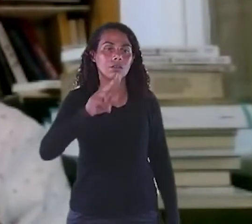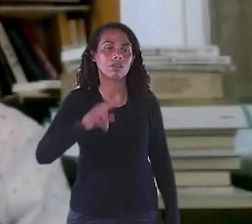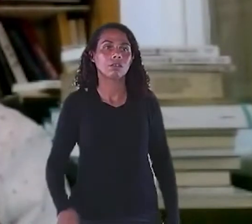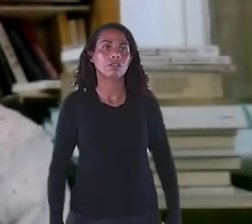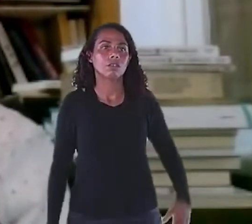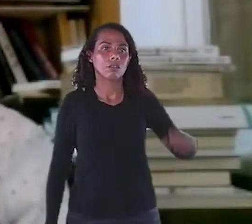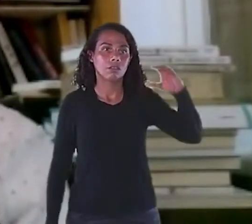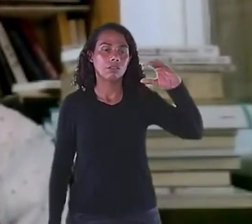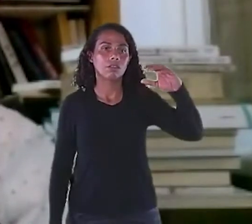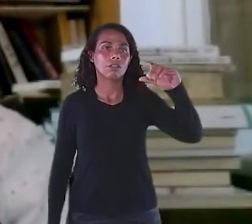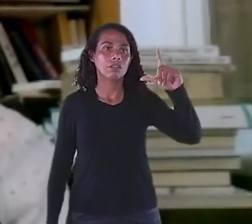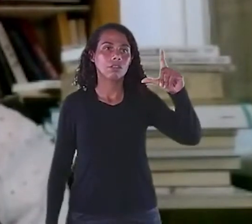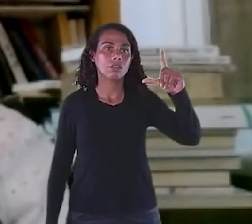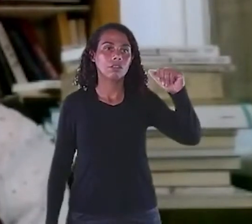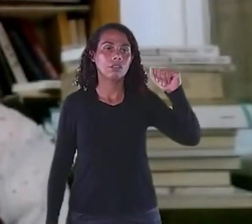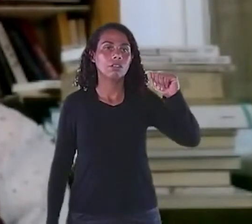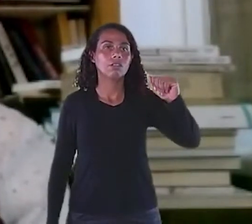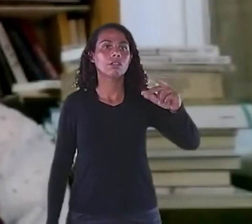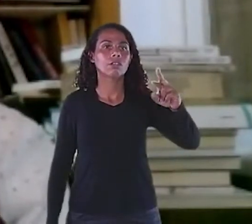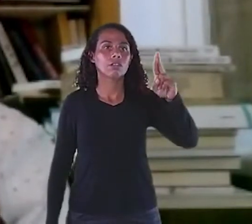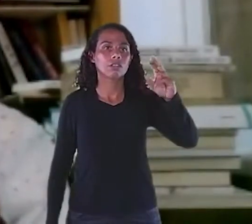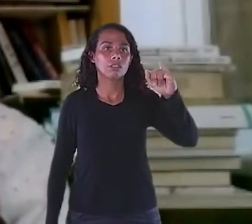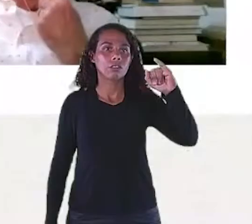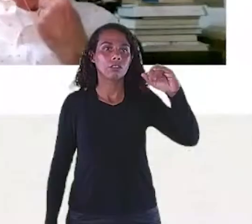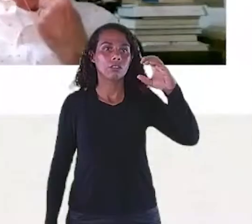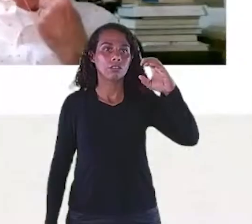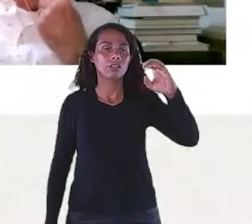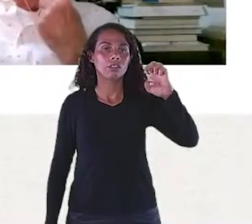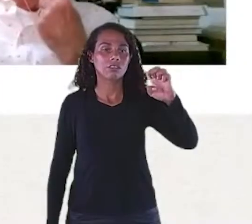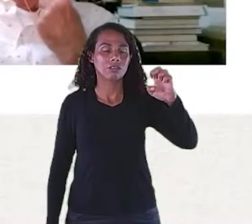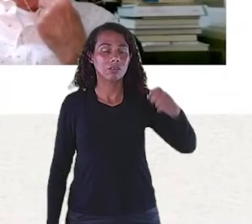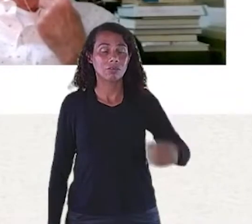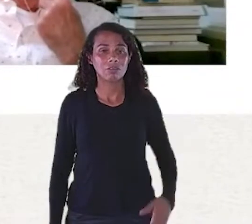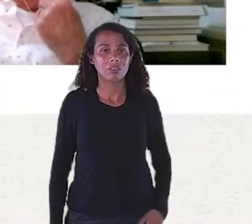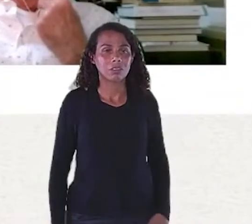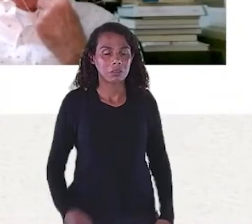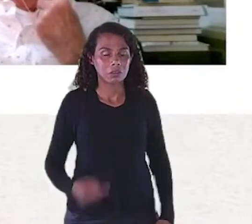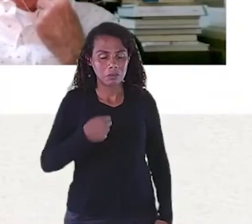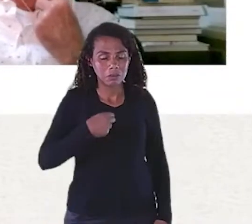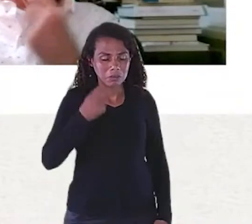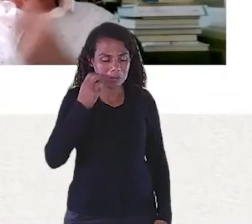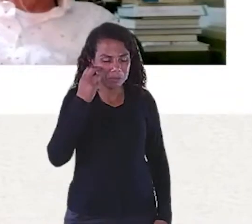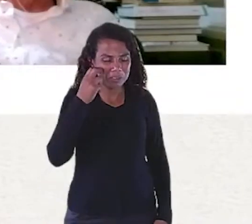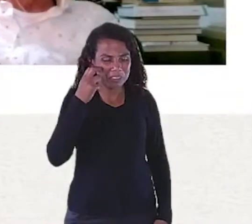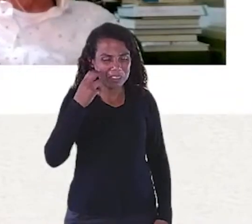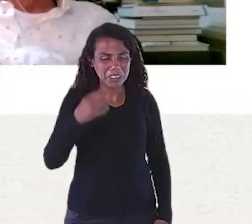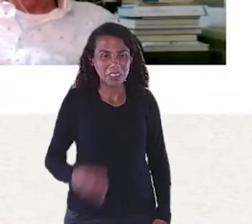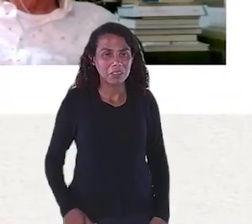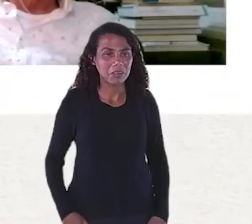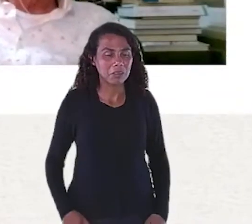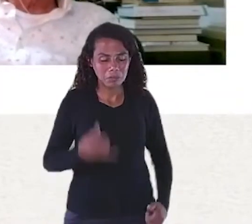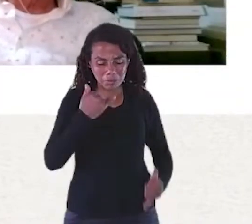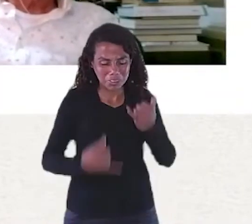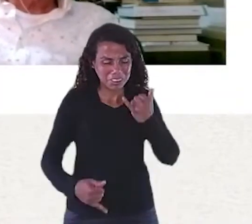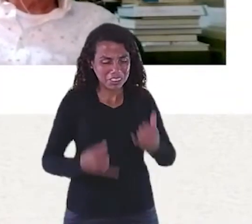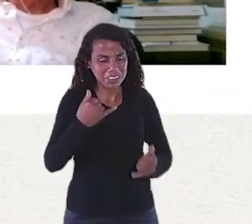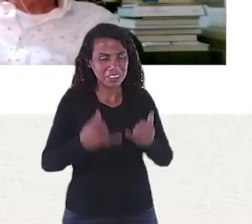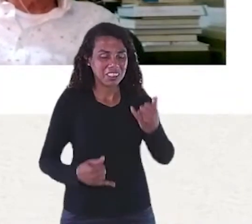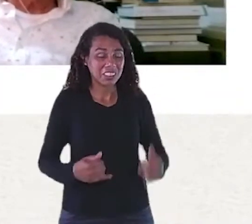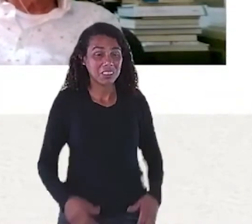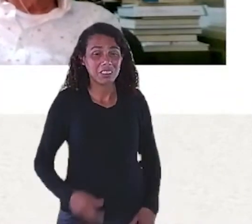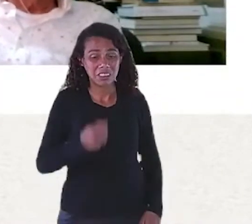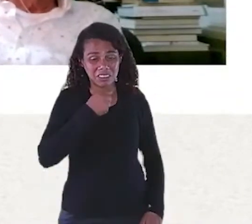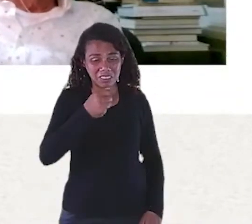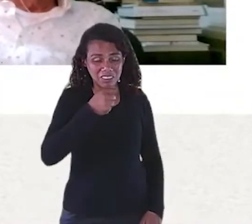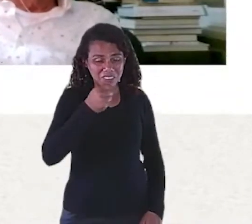aí nessa crônica, né? Não dá spoiler não, deixa o povo comprar o livro. Essa é uma das melhores histórias. É a história do Humberto